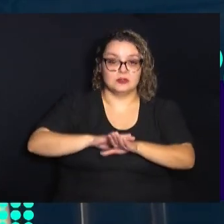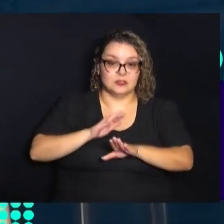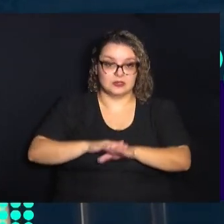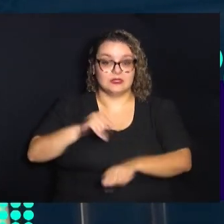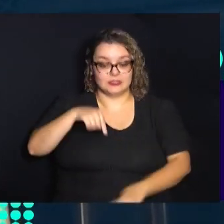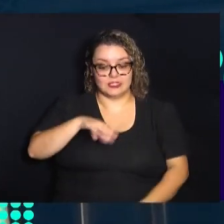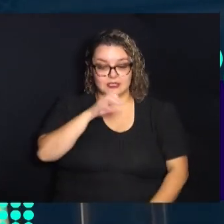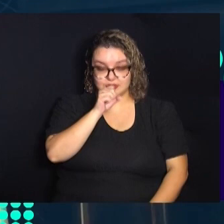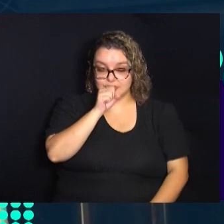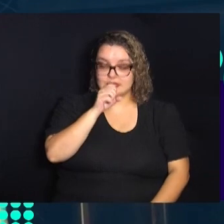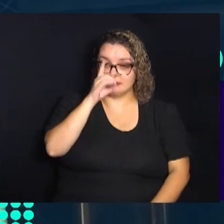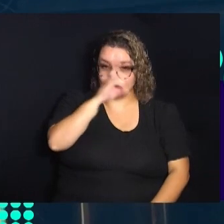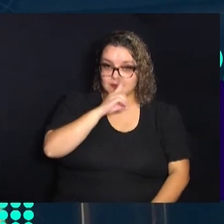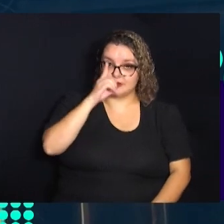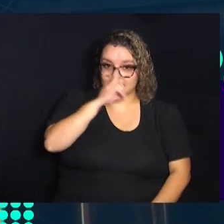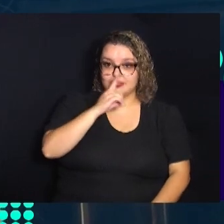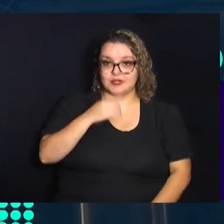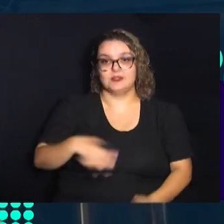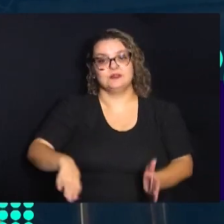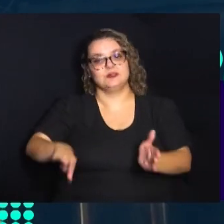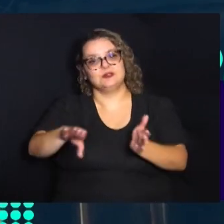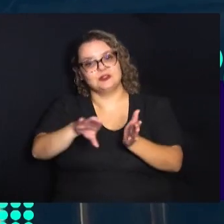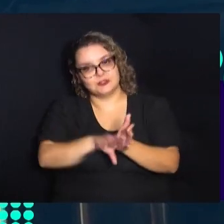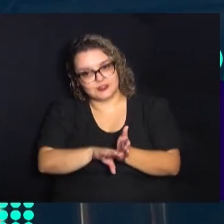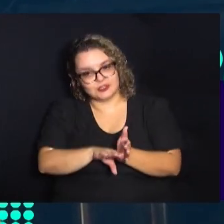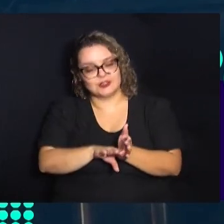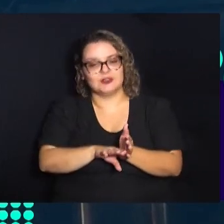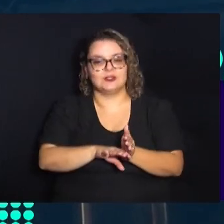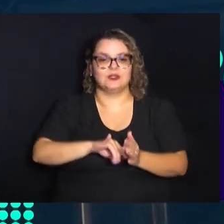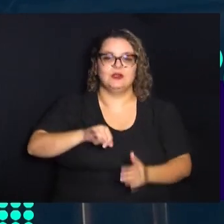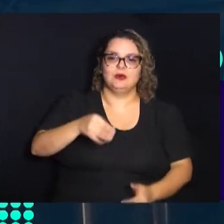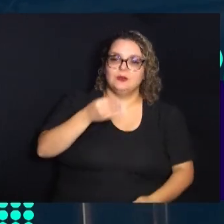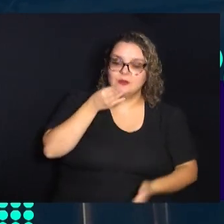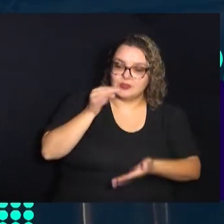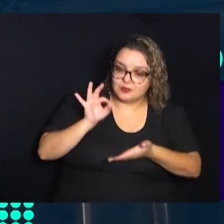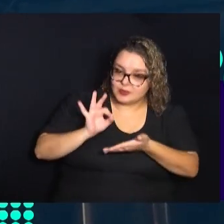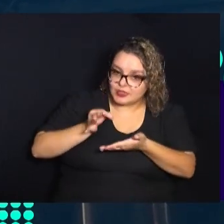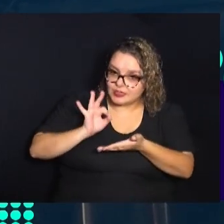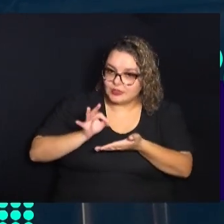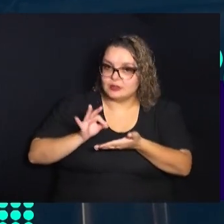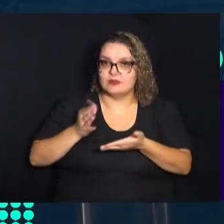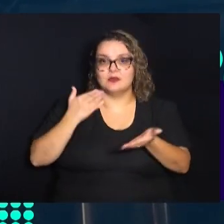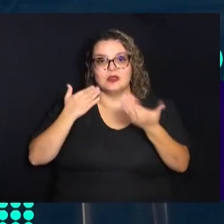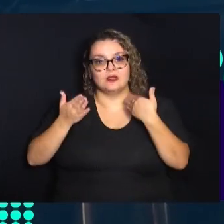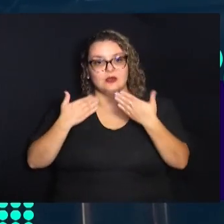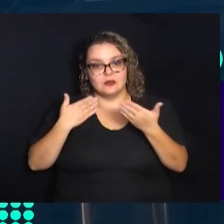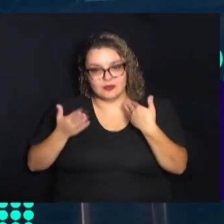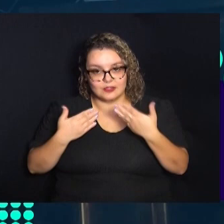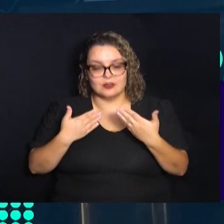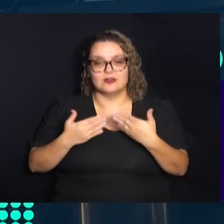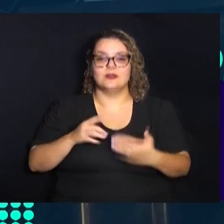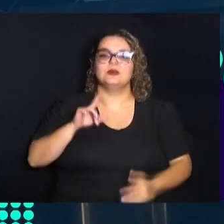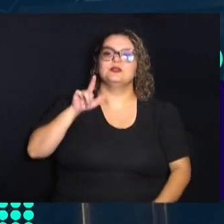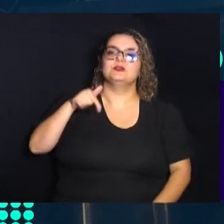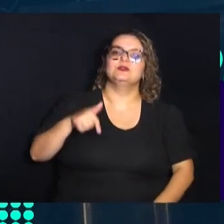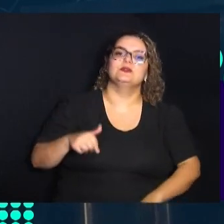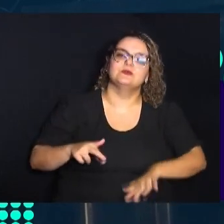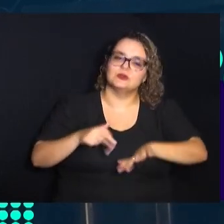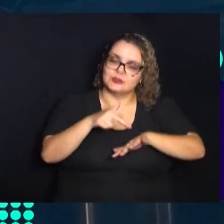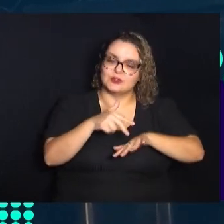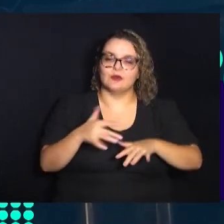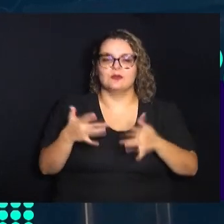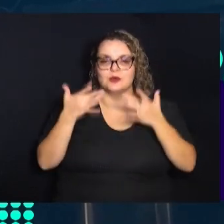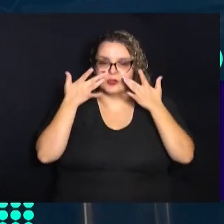café funcionando nesse final de semana. Então aí já chega, já aproveita, toma um cafezinho, bate um papo e